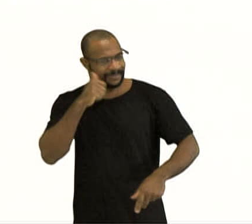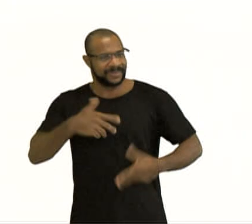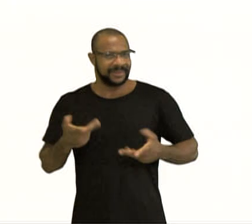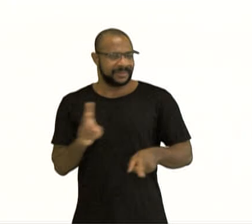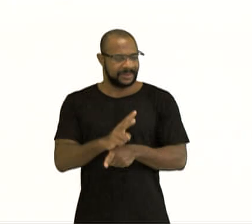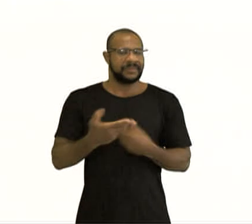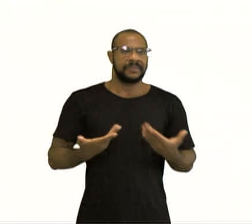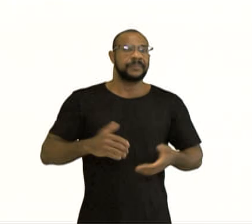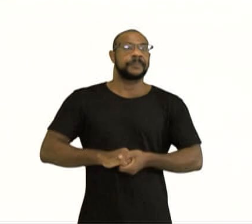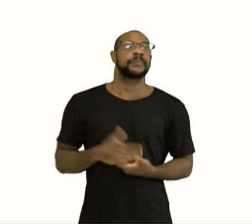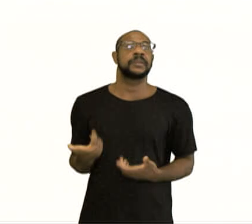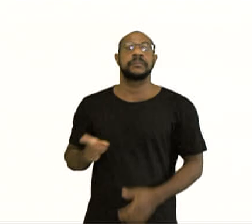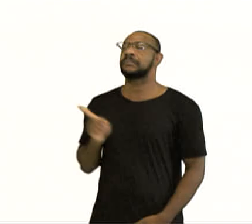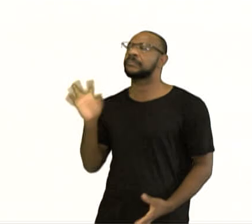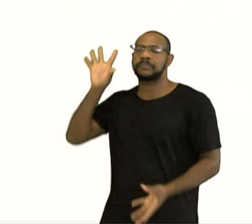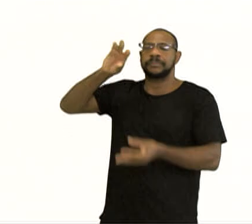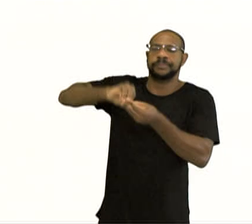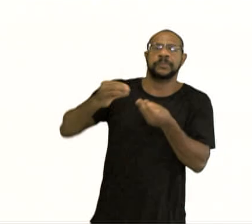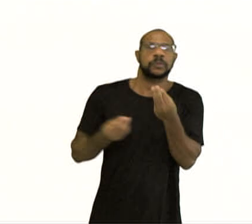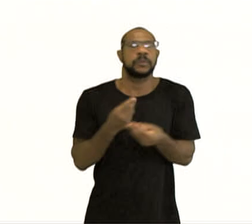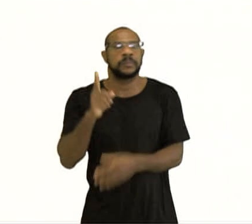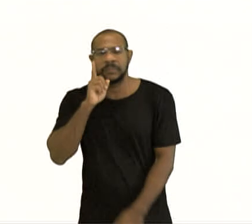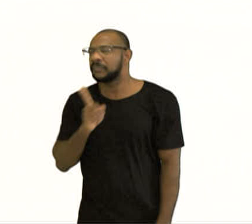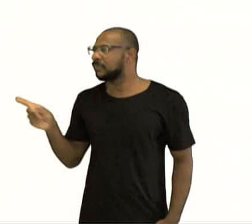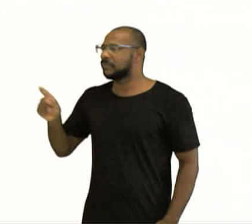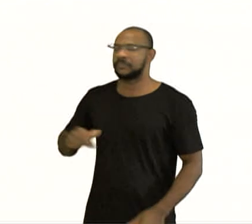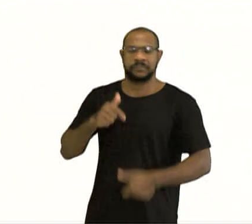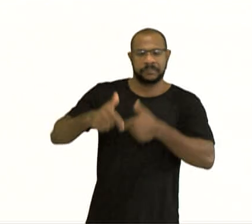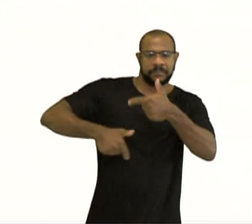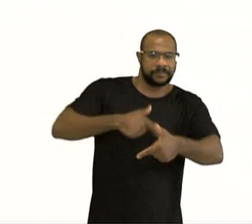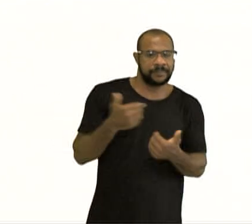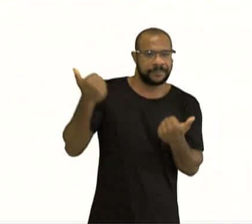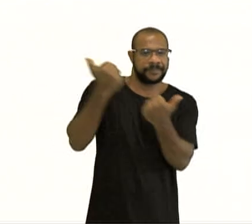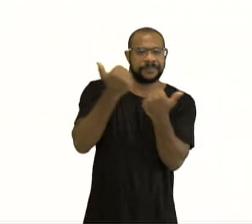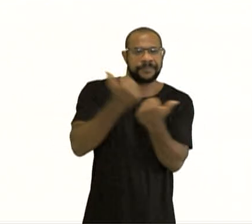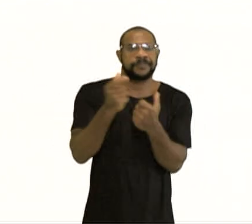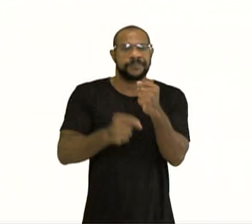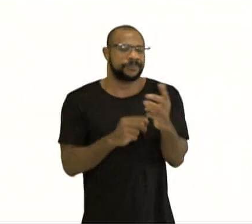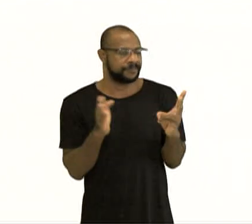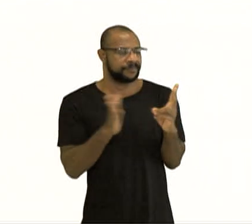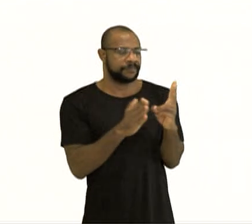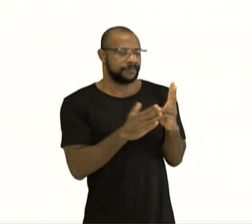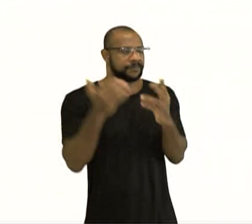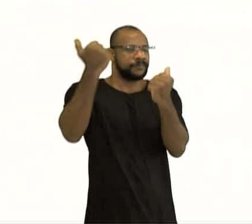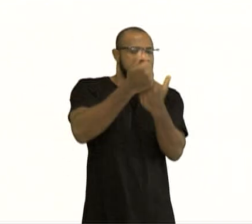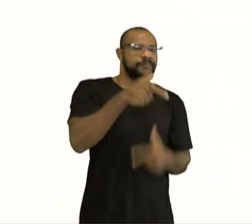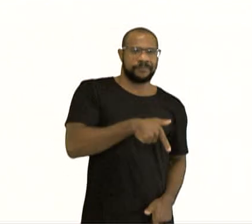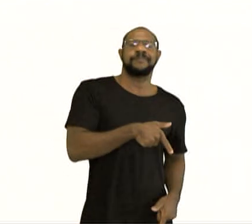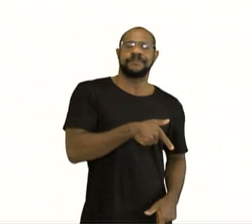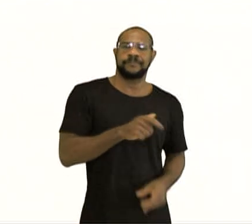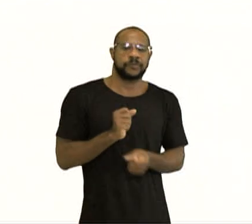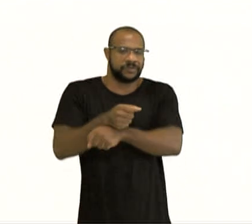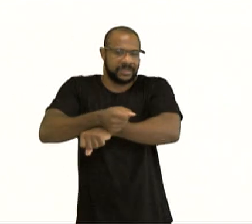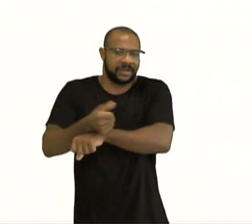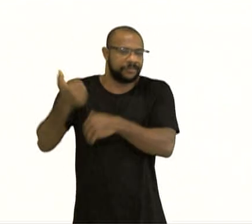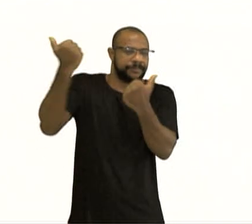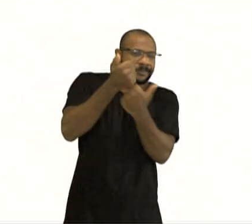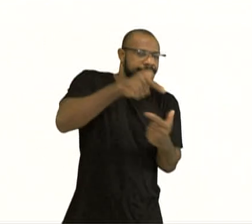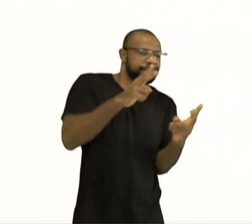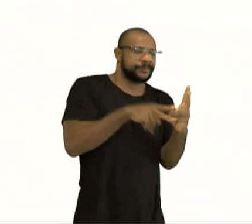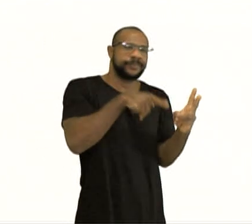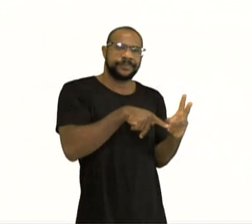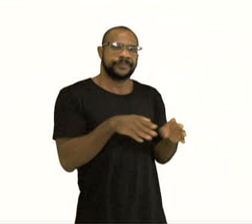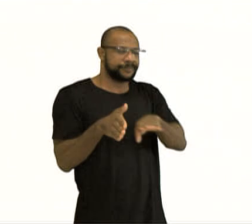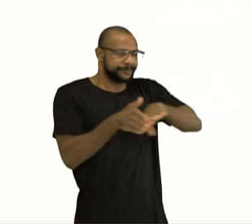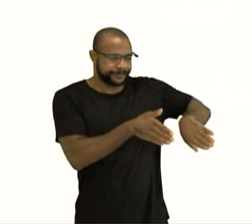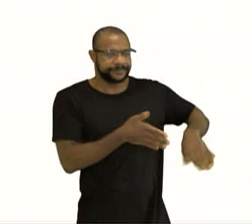africana, largamente utilizada aqui no Brasil, em substituição da mão de obra indígena, os indígenas que passam por um processo de